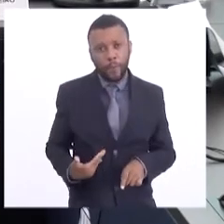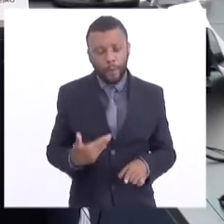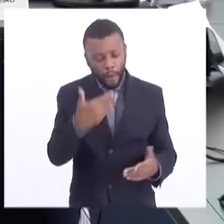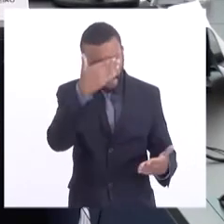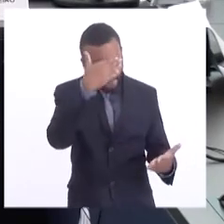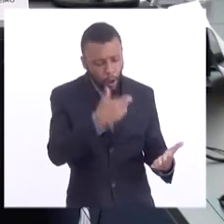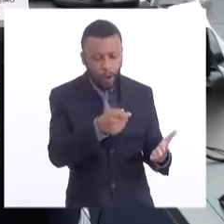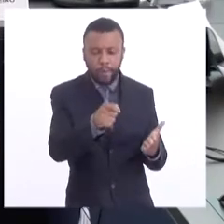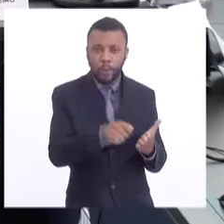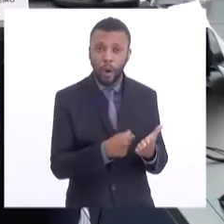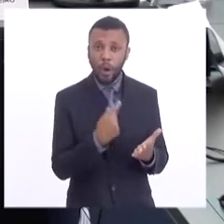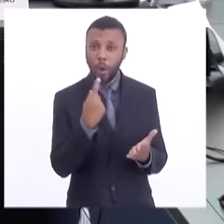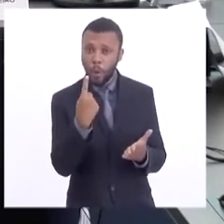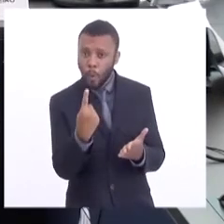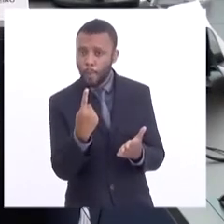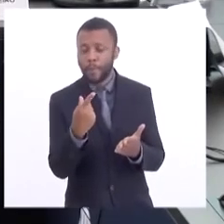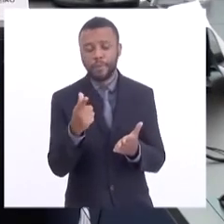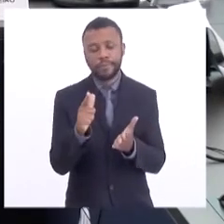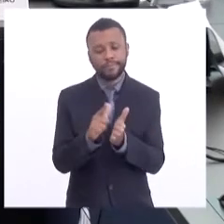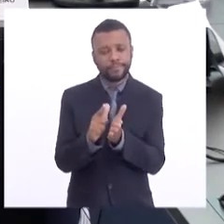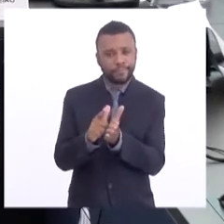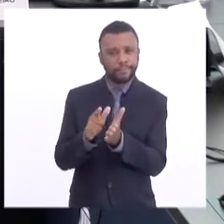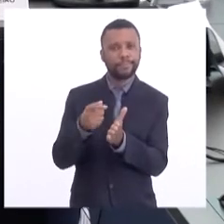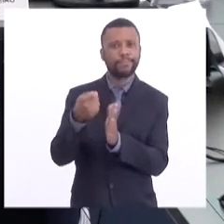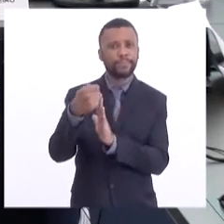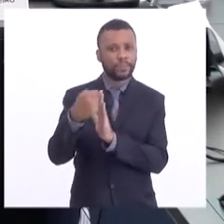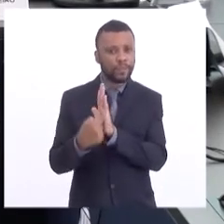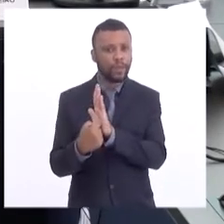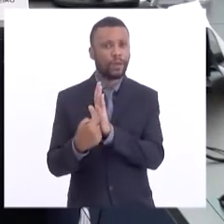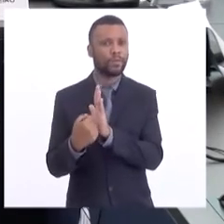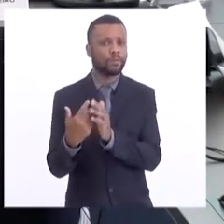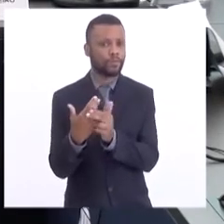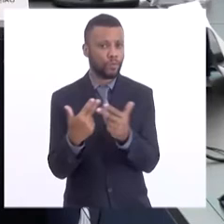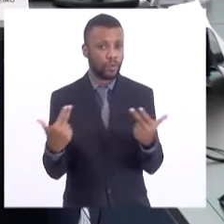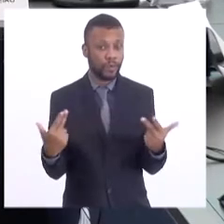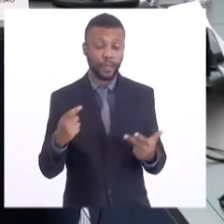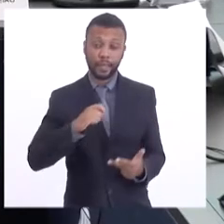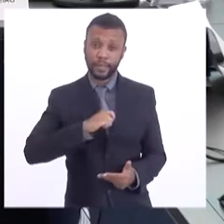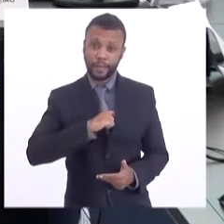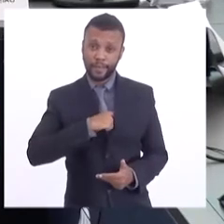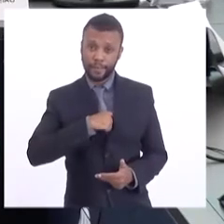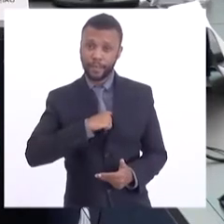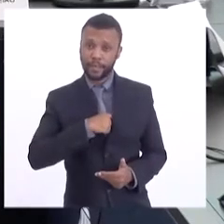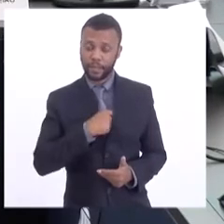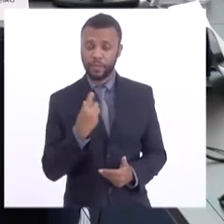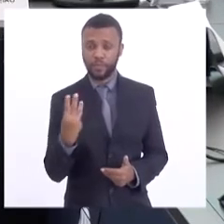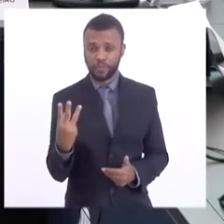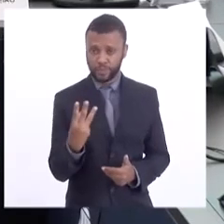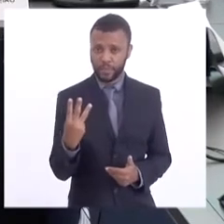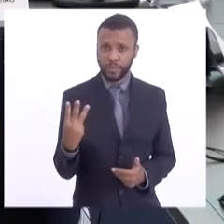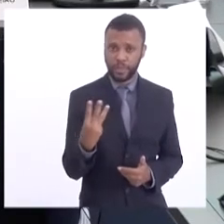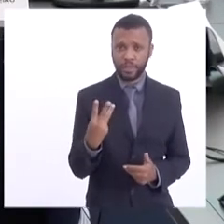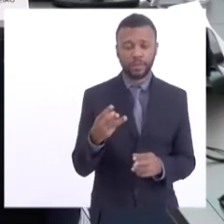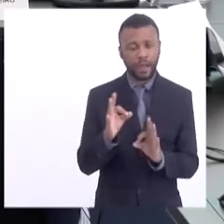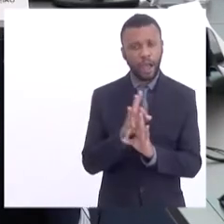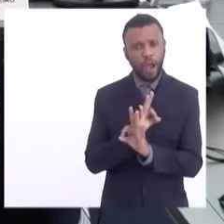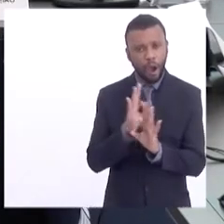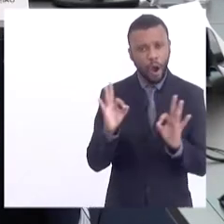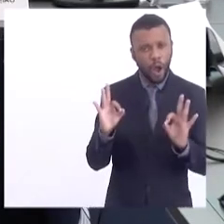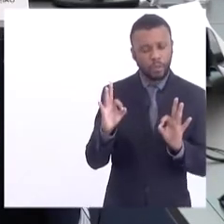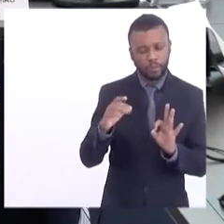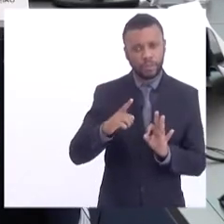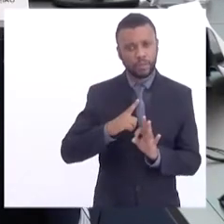testando pelo menos alguma fatura eu achei essa fiscalização tripla eu acho ótimo